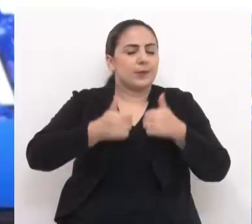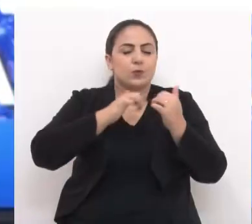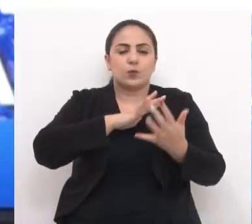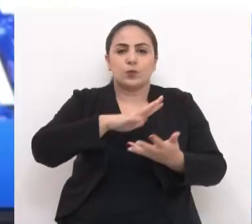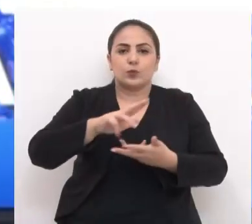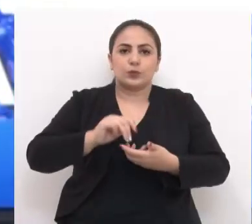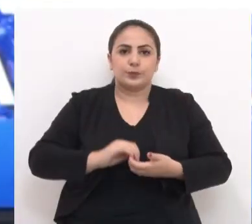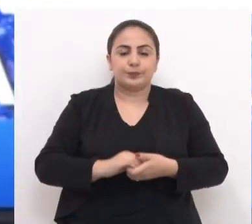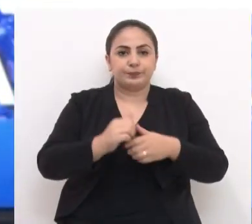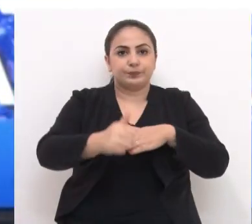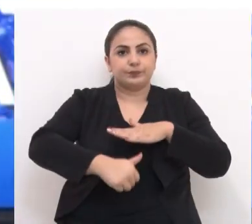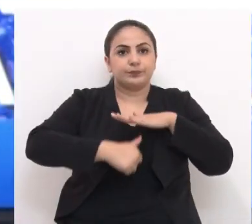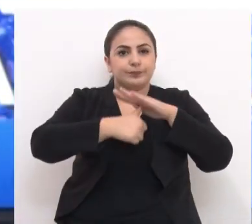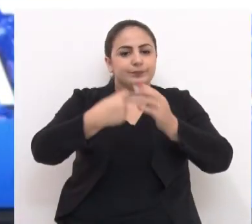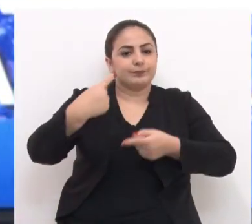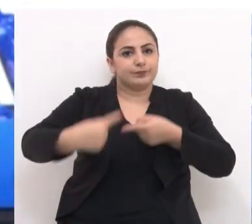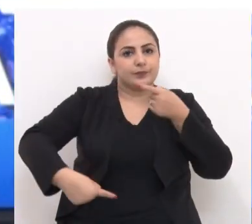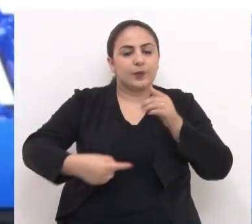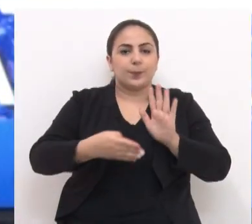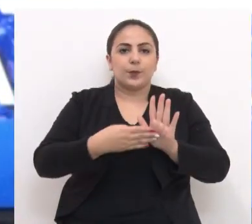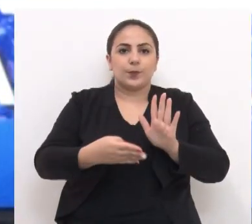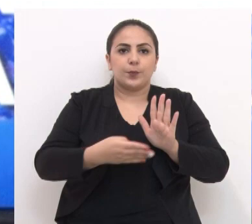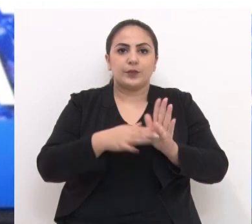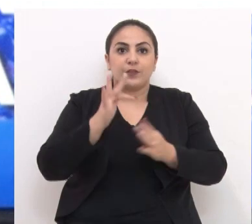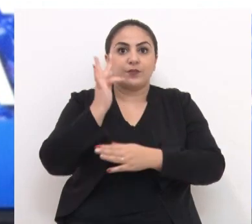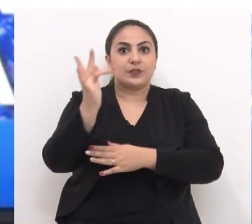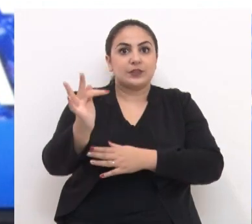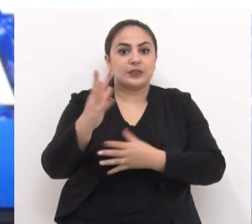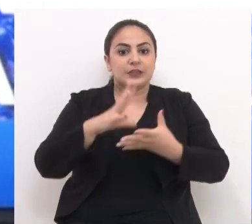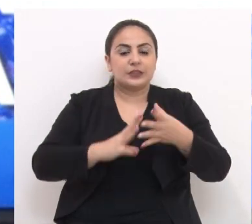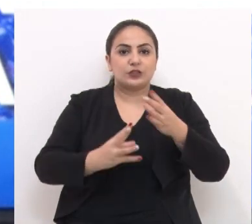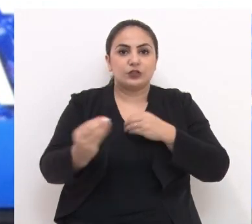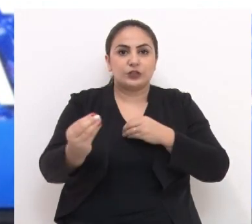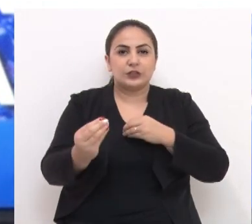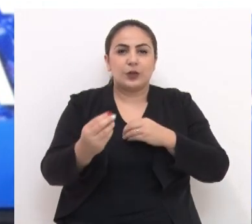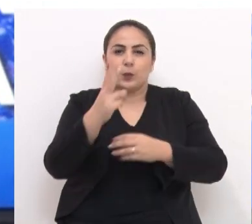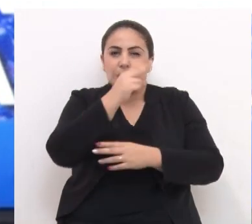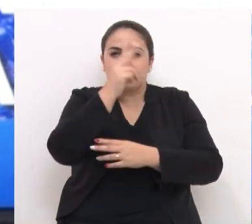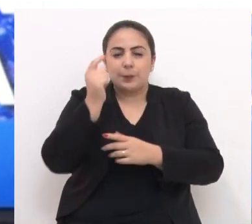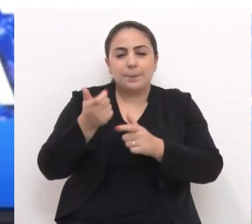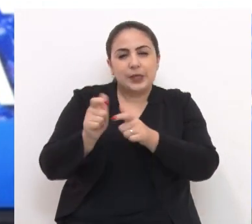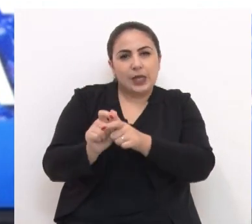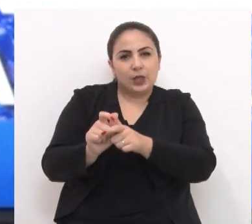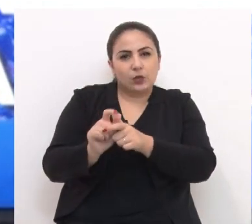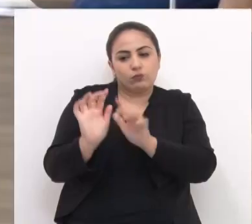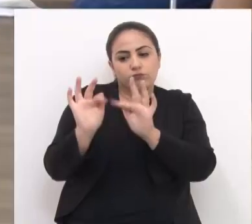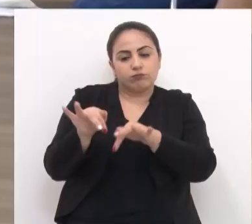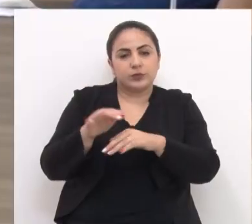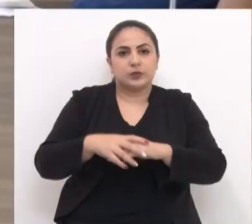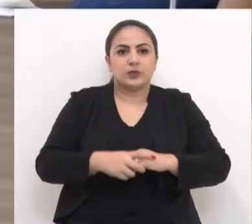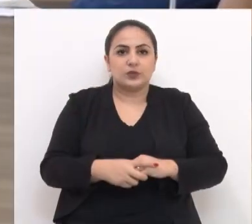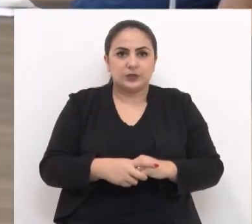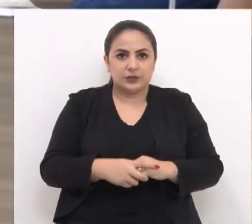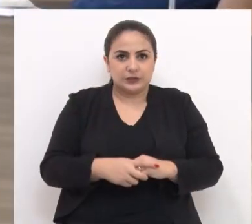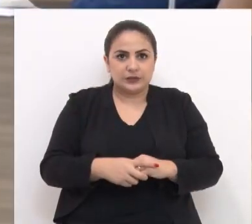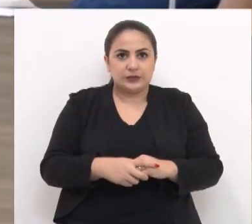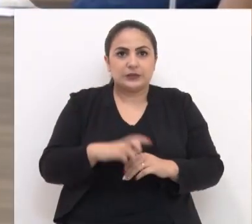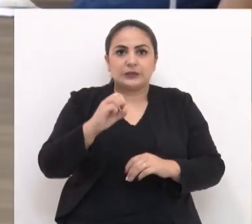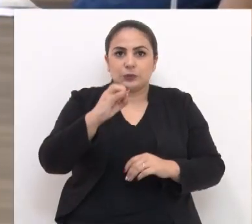mundo. Autoridades discordam de proposta federal que extingue pequenos municípios. Se o